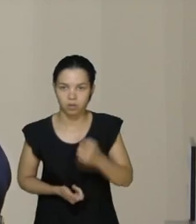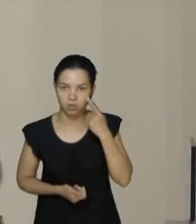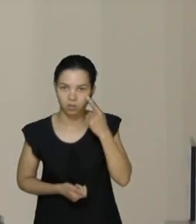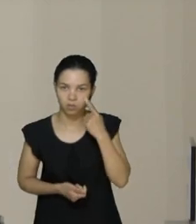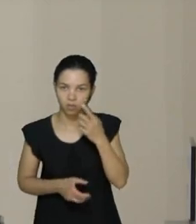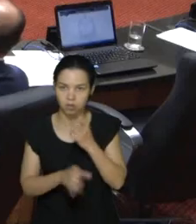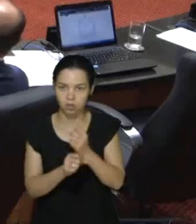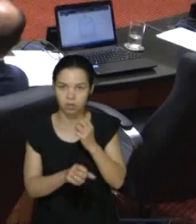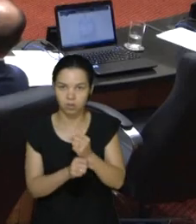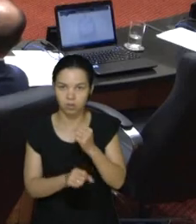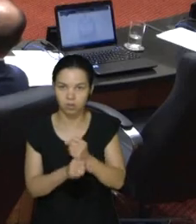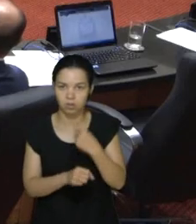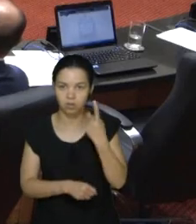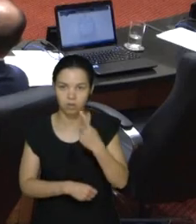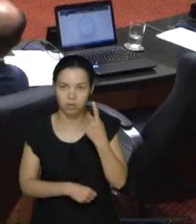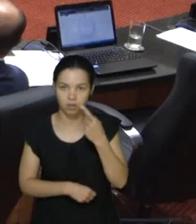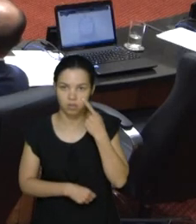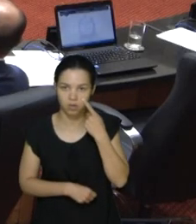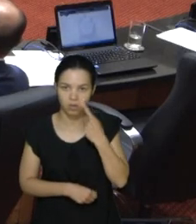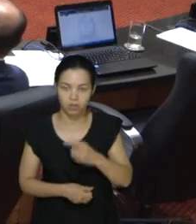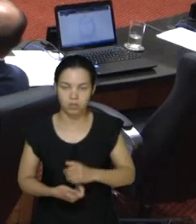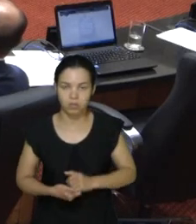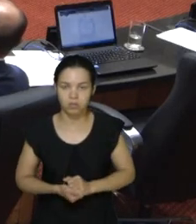sim. Precisa vir.